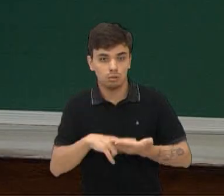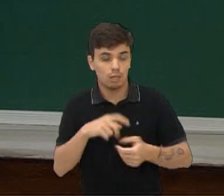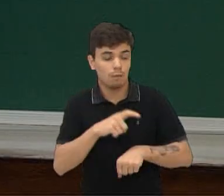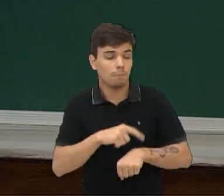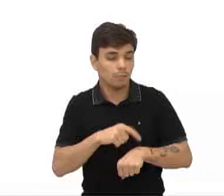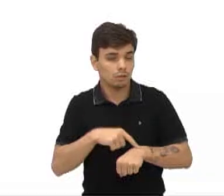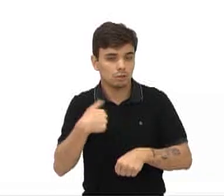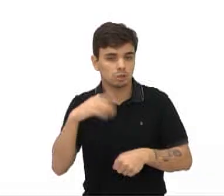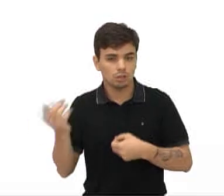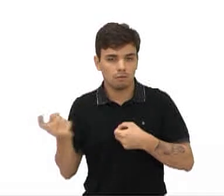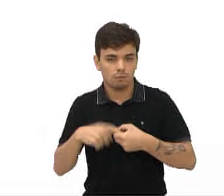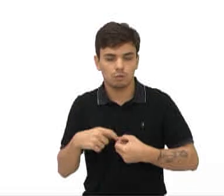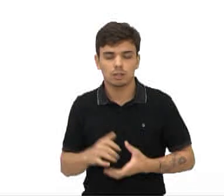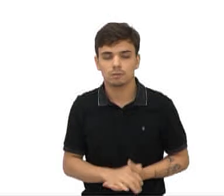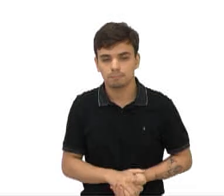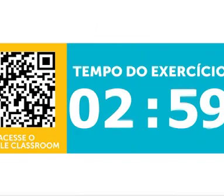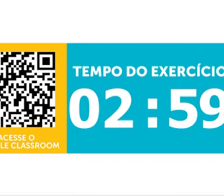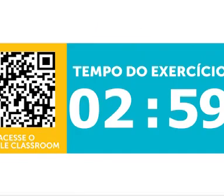e a gente já volta.